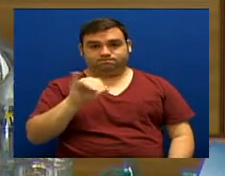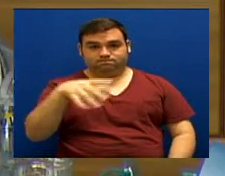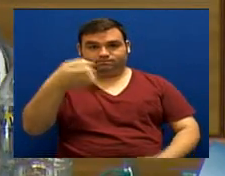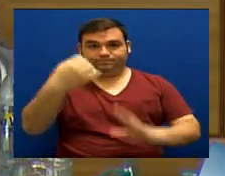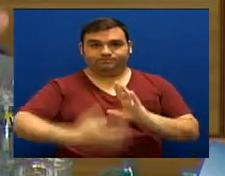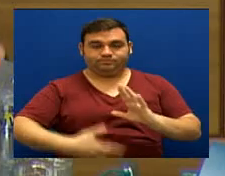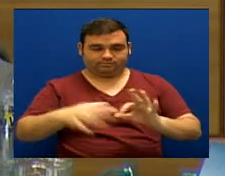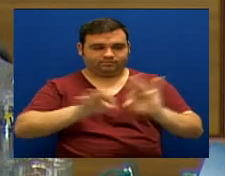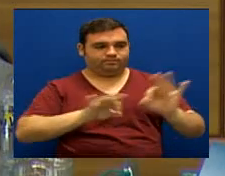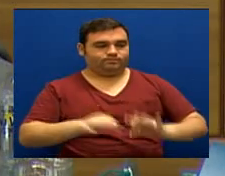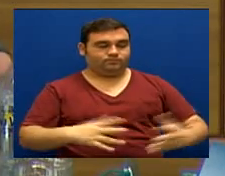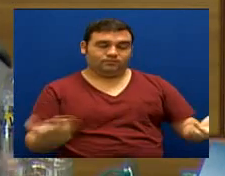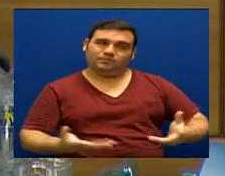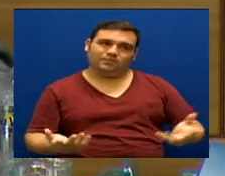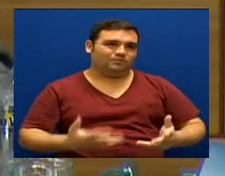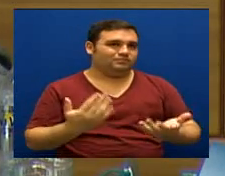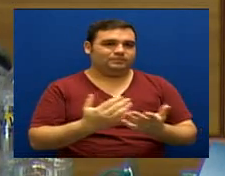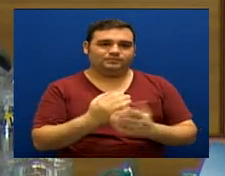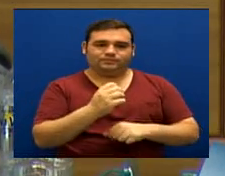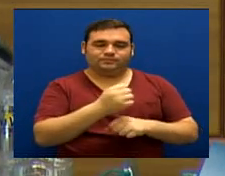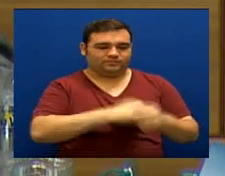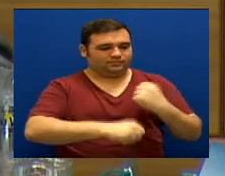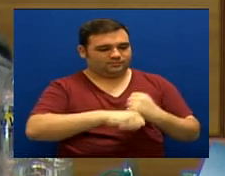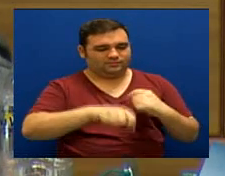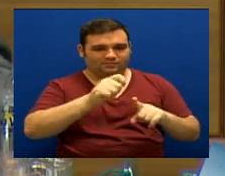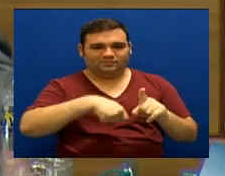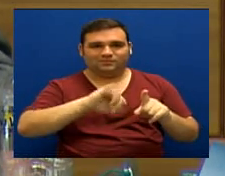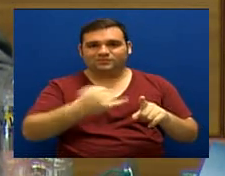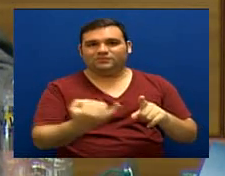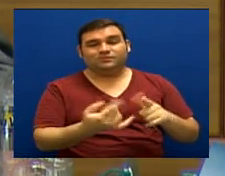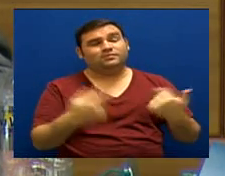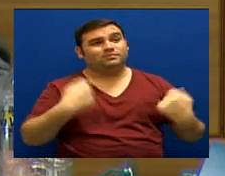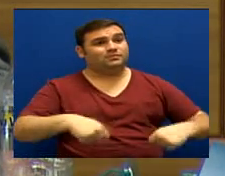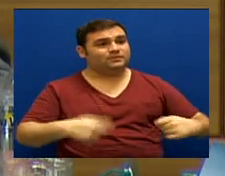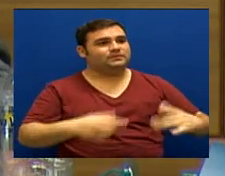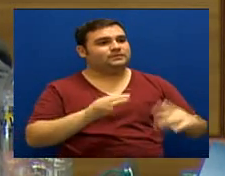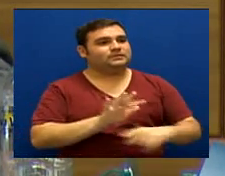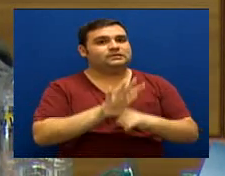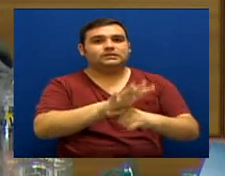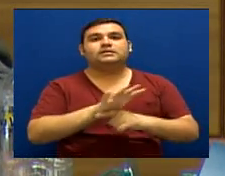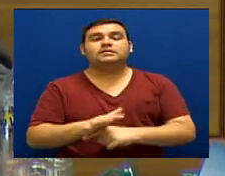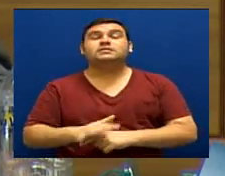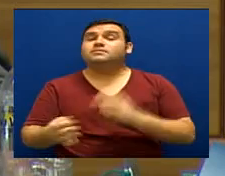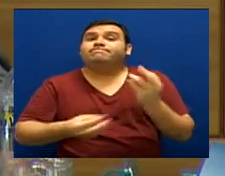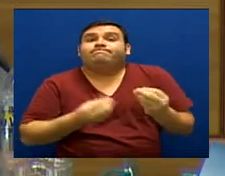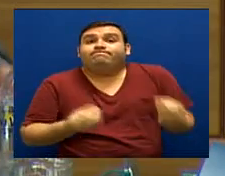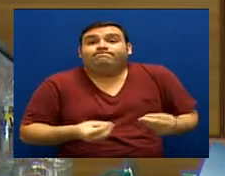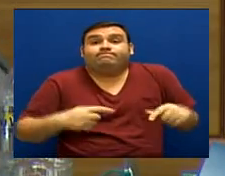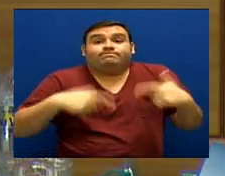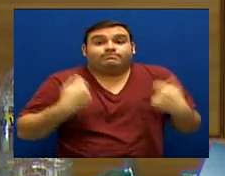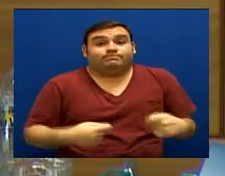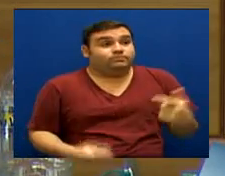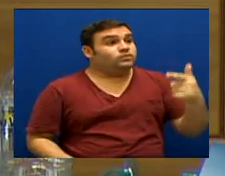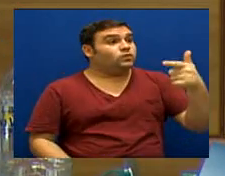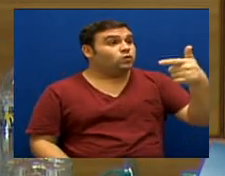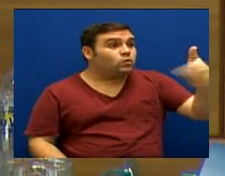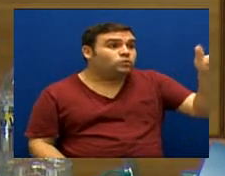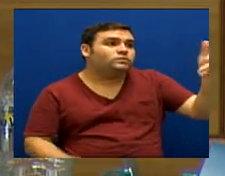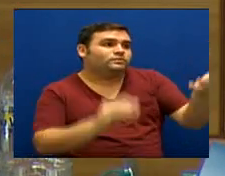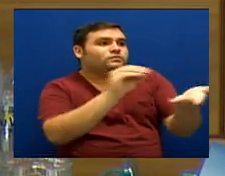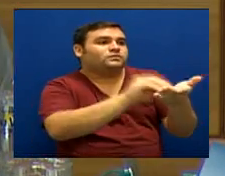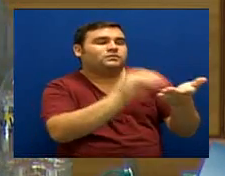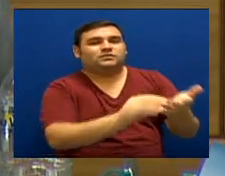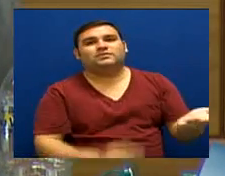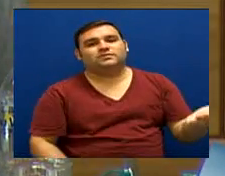realizando já desde o início do ano e que vai ter que ser suplementado e para ser suplementado obviamente alguma área merece